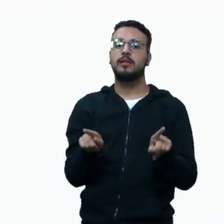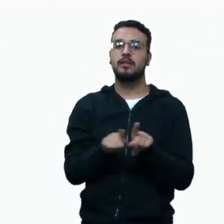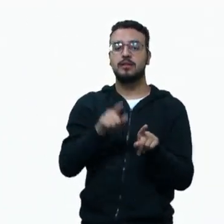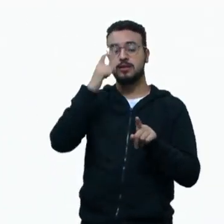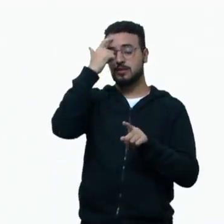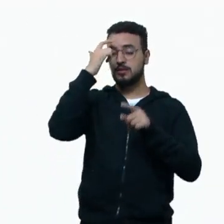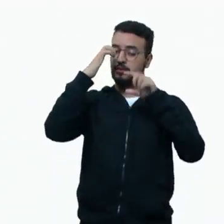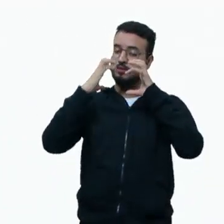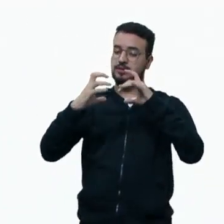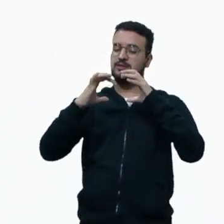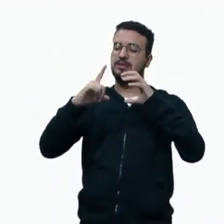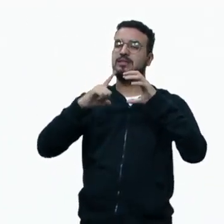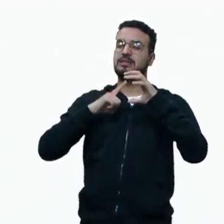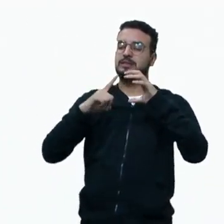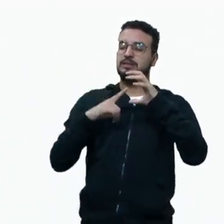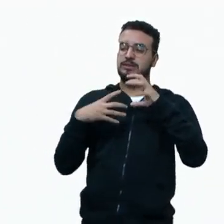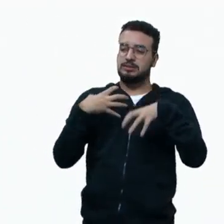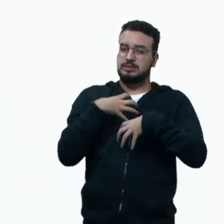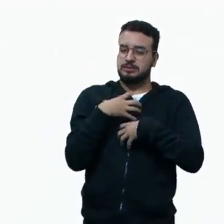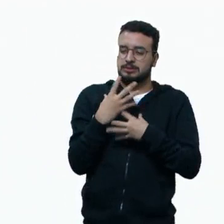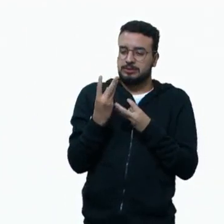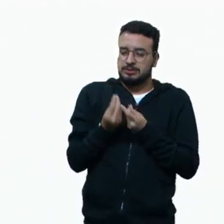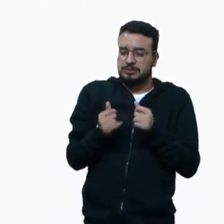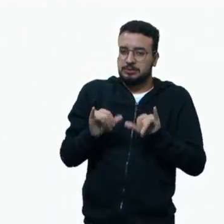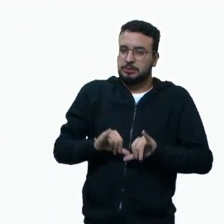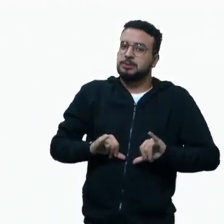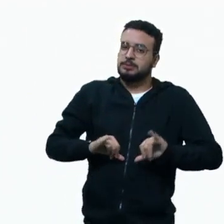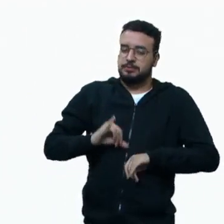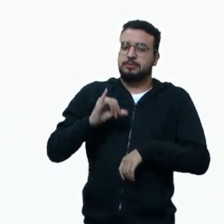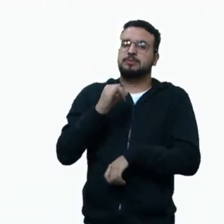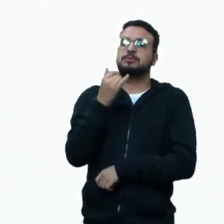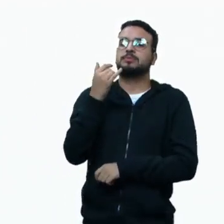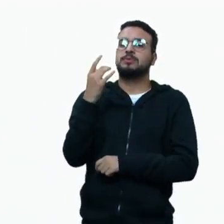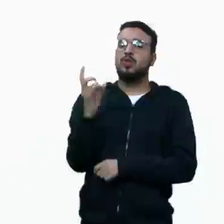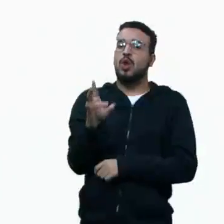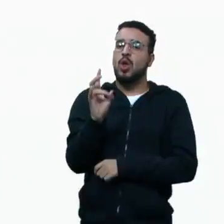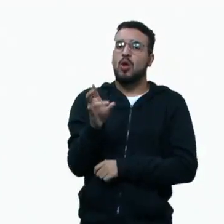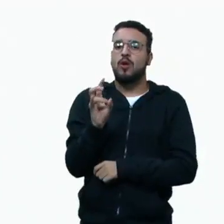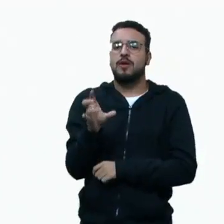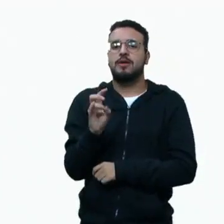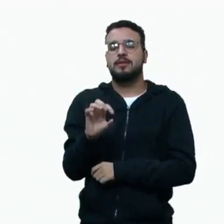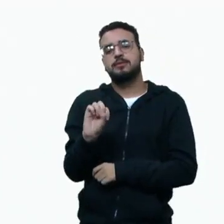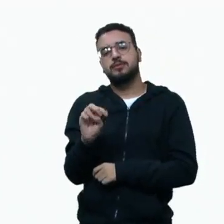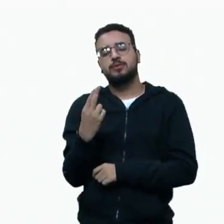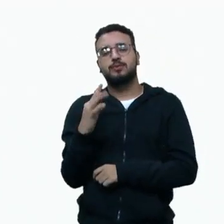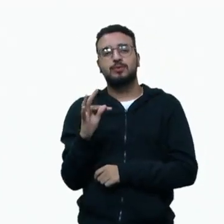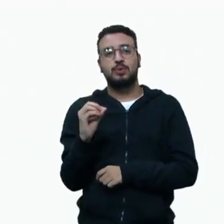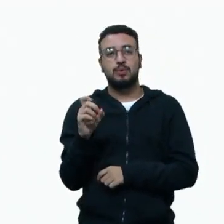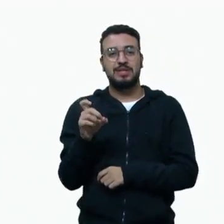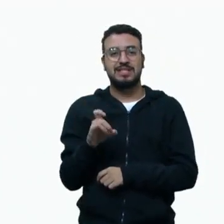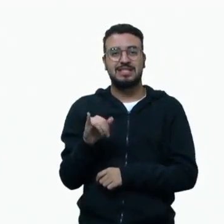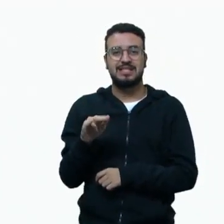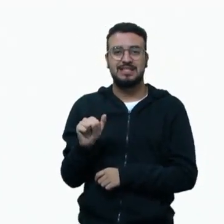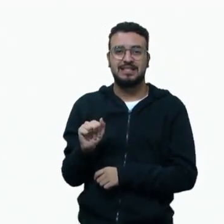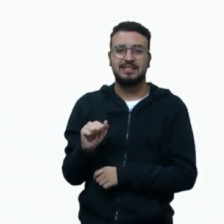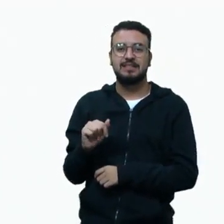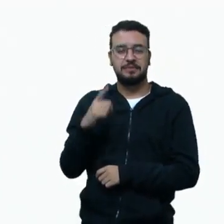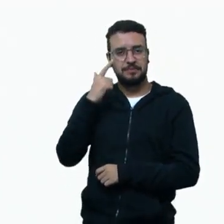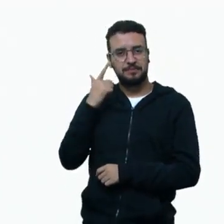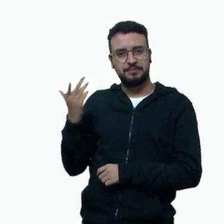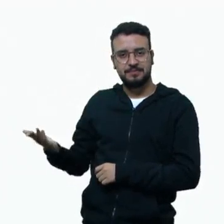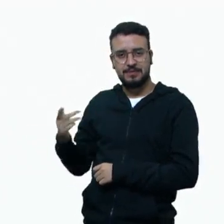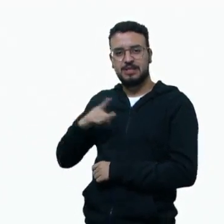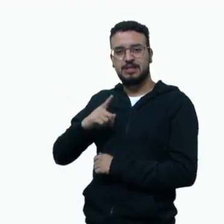certo? Nessa imagem, você pode ver os diferentes sulcos que existem, e giros também, que existem